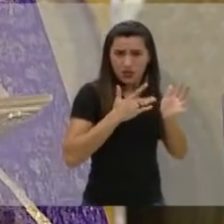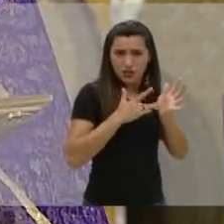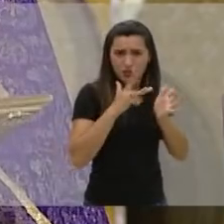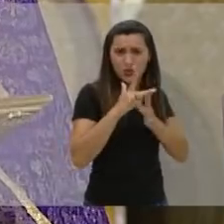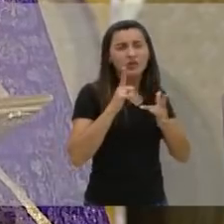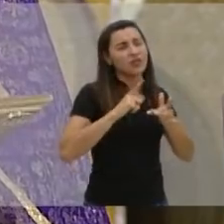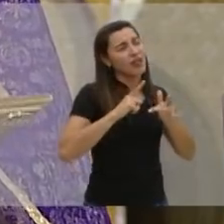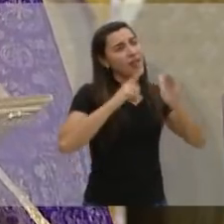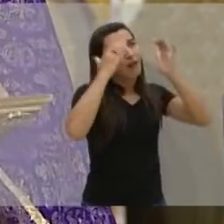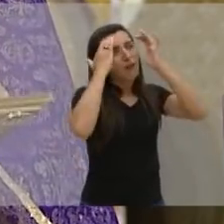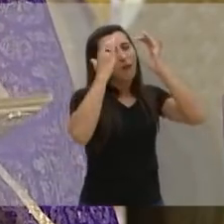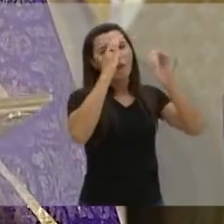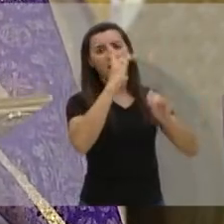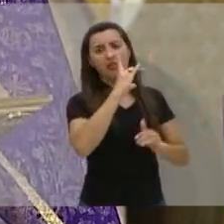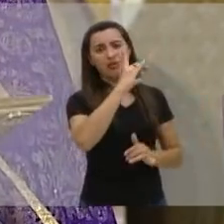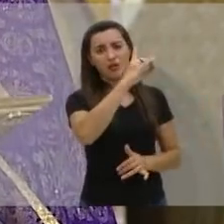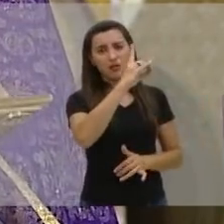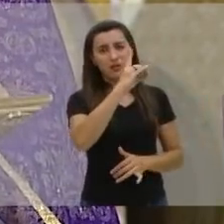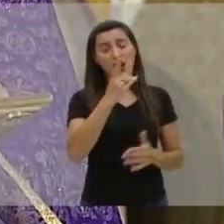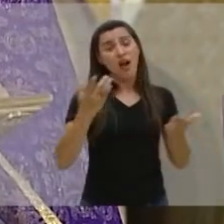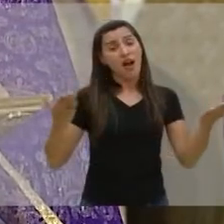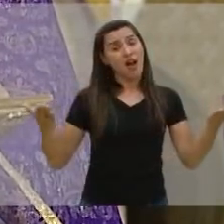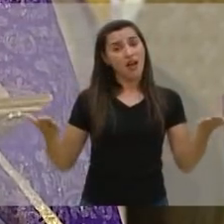honrará. Agora,